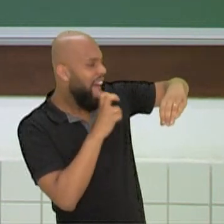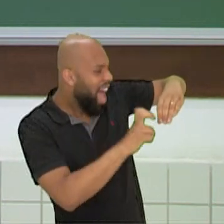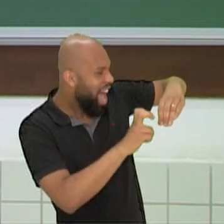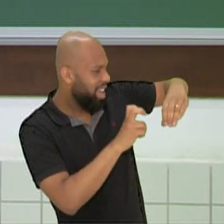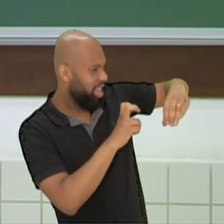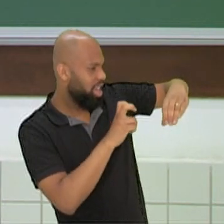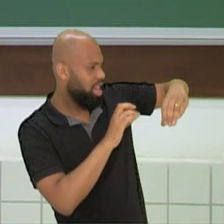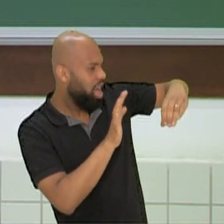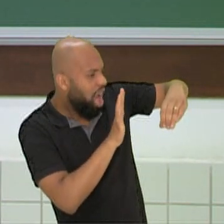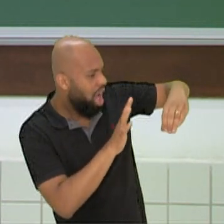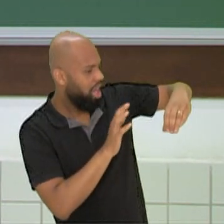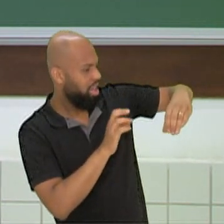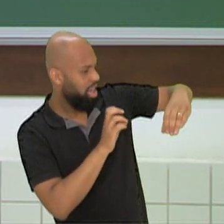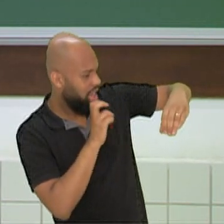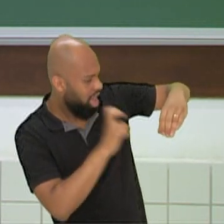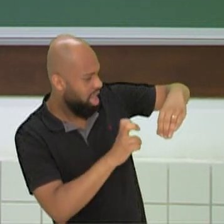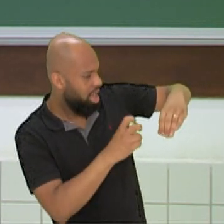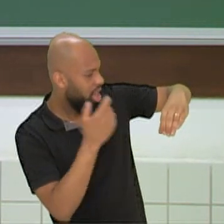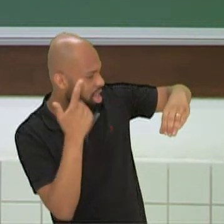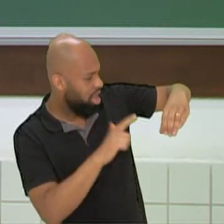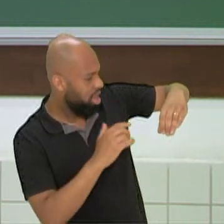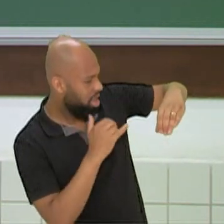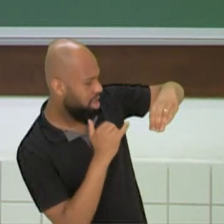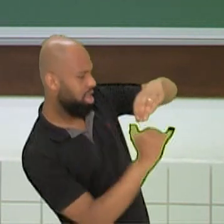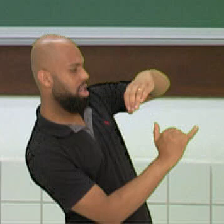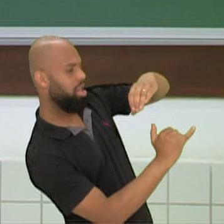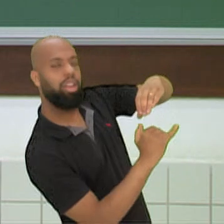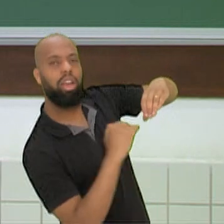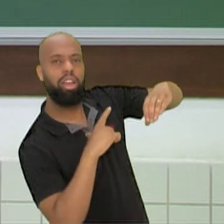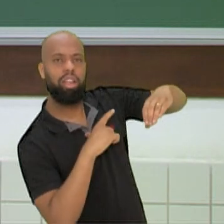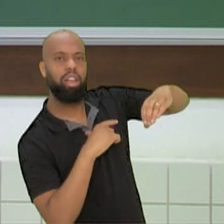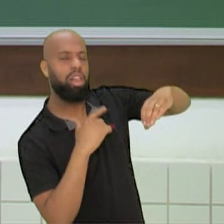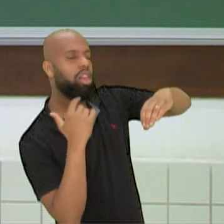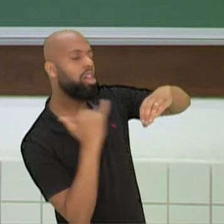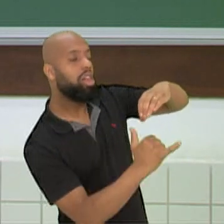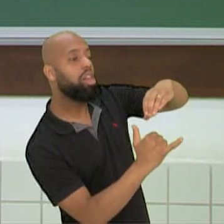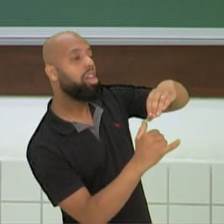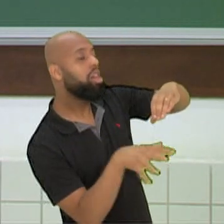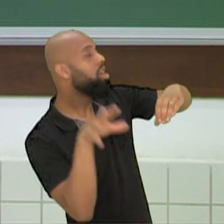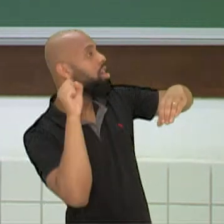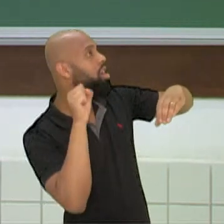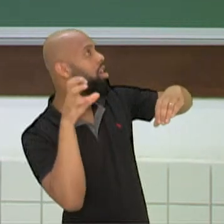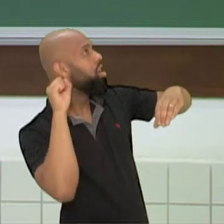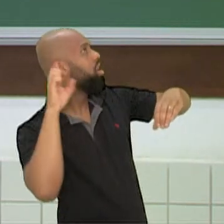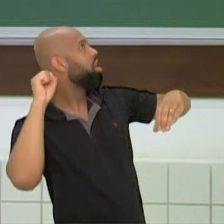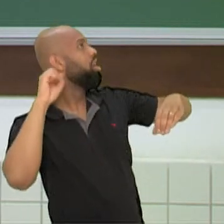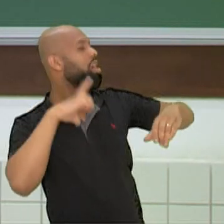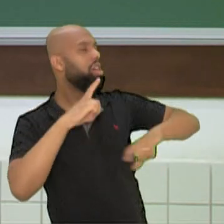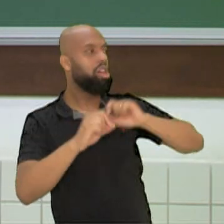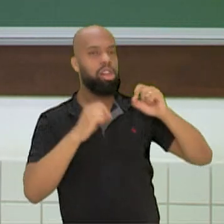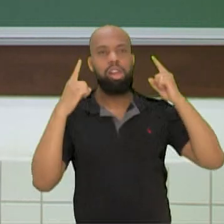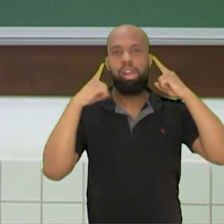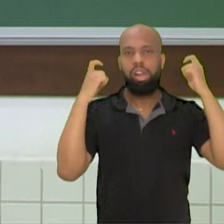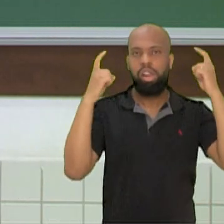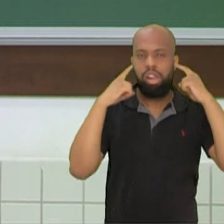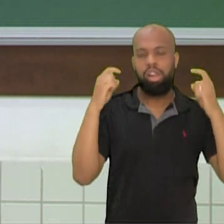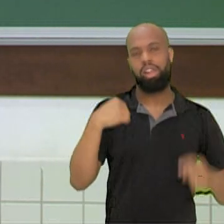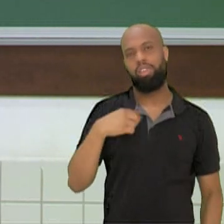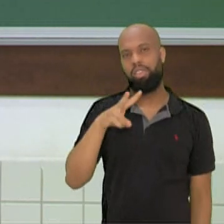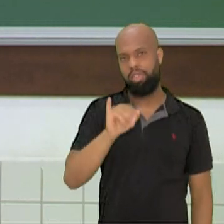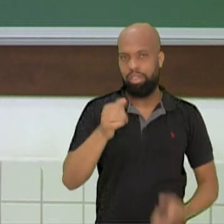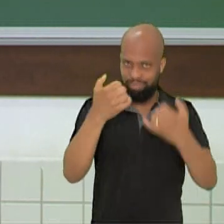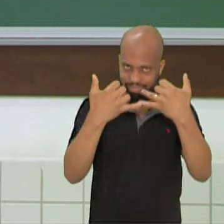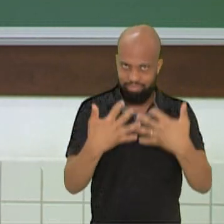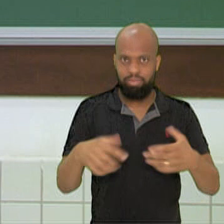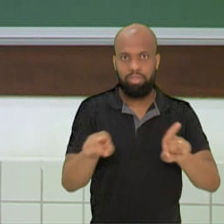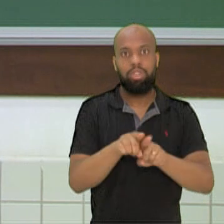você percebe assim, a tonalidade que você vai ouvindo posteriormente. Aí, assim, o som emitido, eu vou estar falando aqui